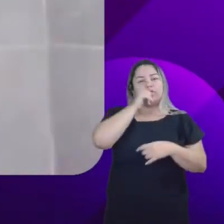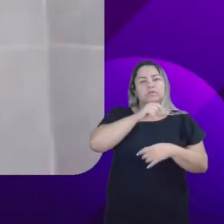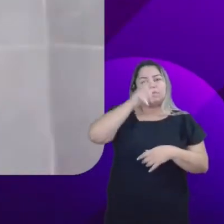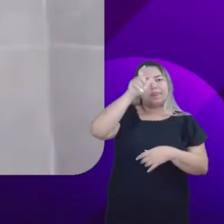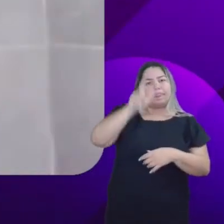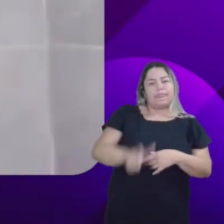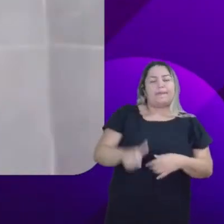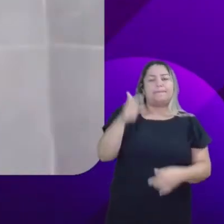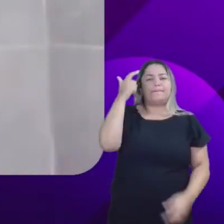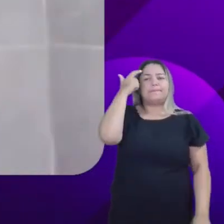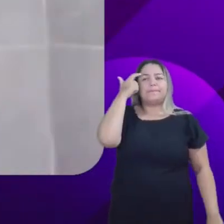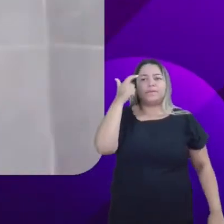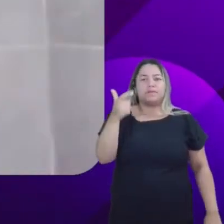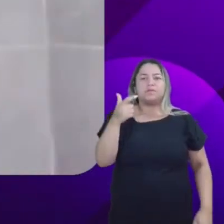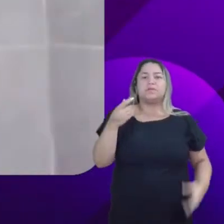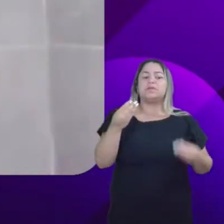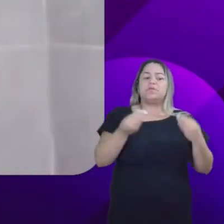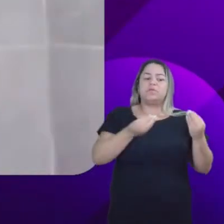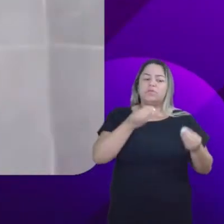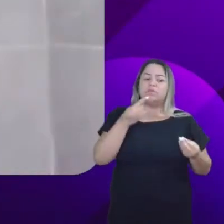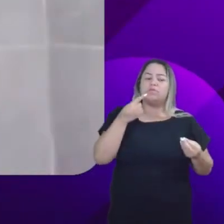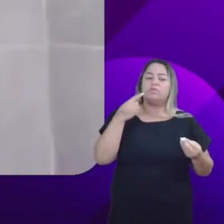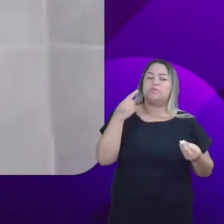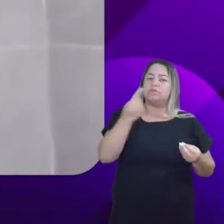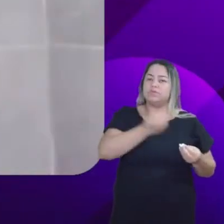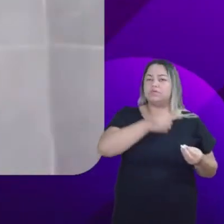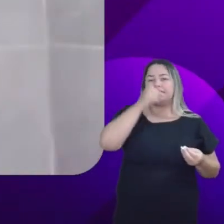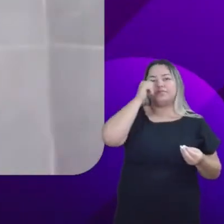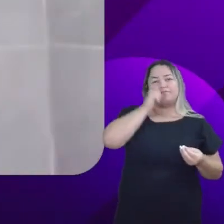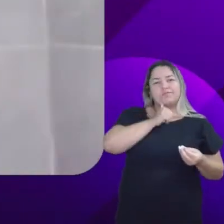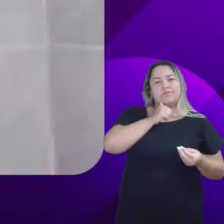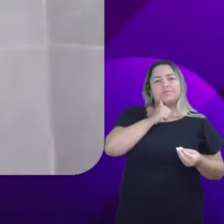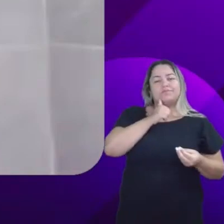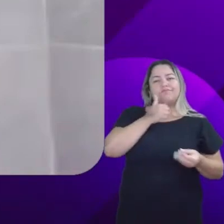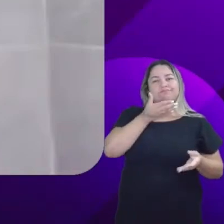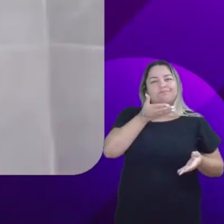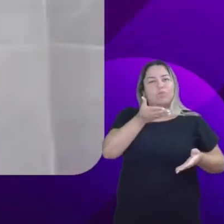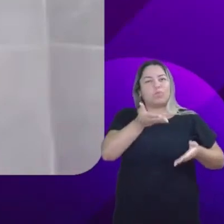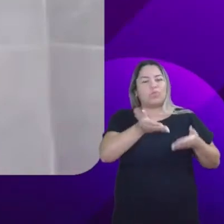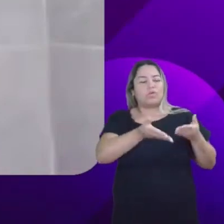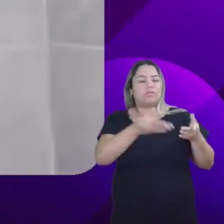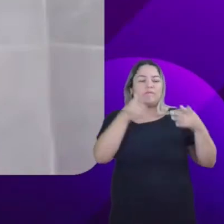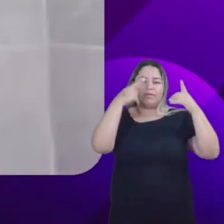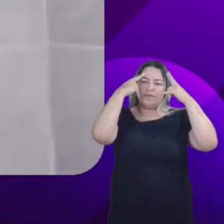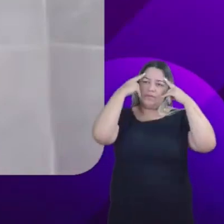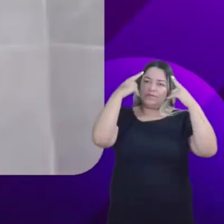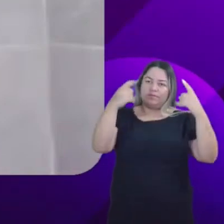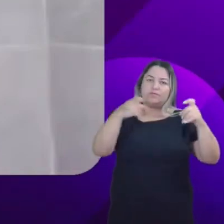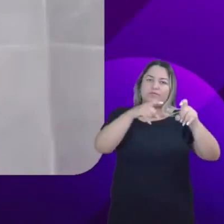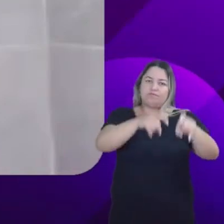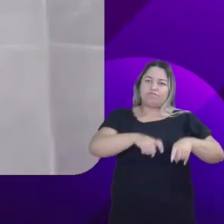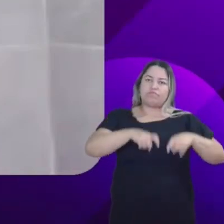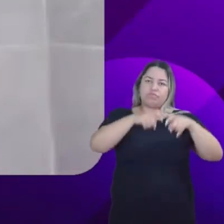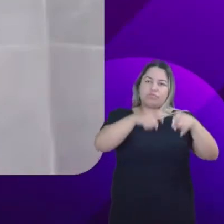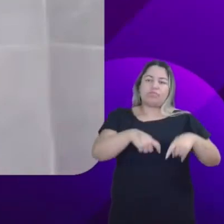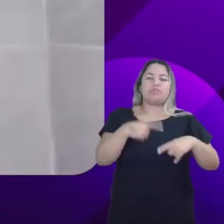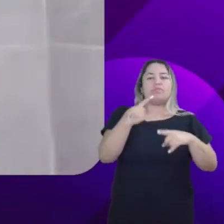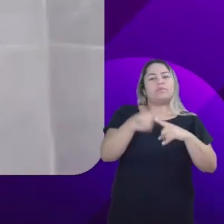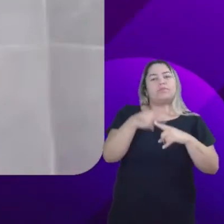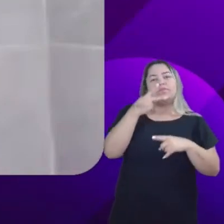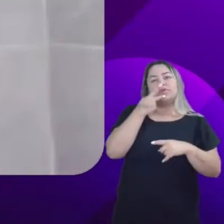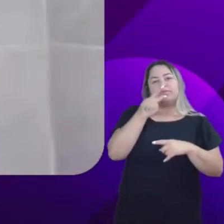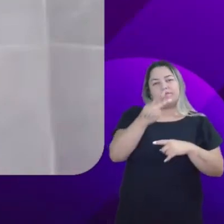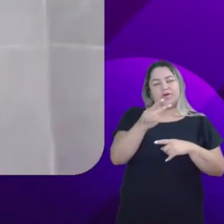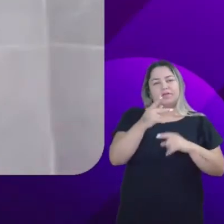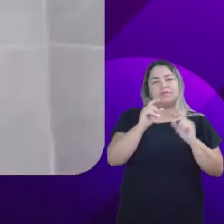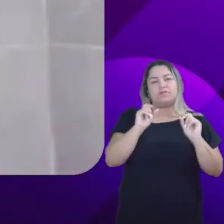Imagine como é que nós mulheres lidamos com a situação de violência no meio rural. Por que eu estou dizendo